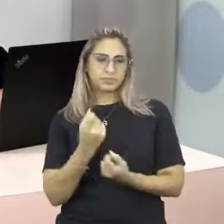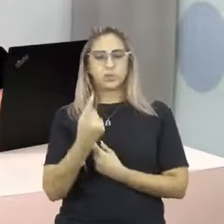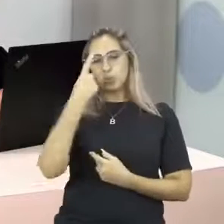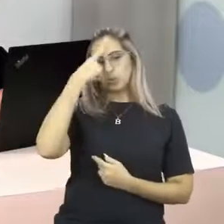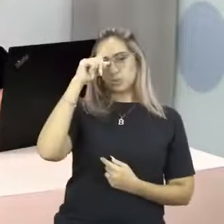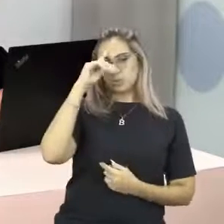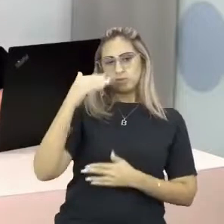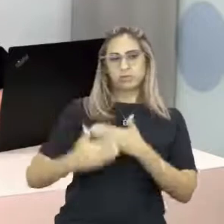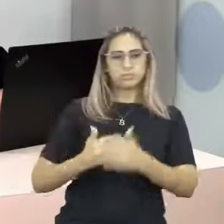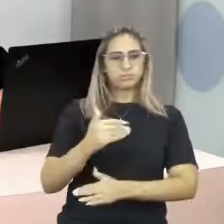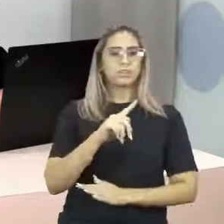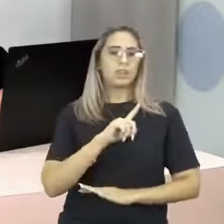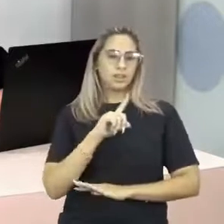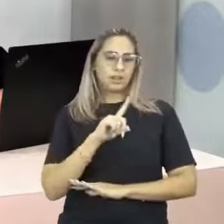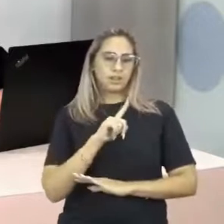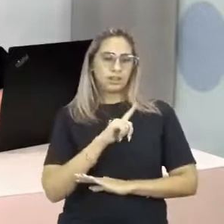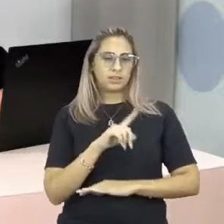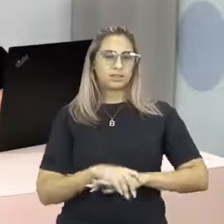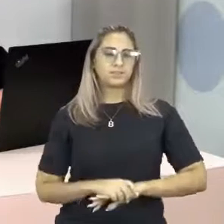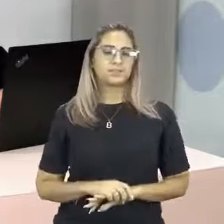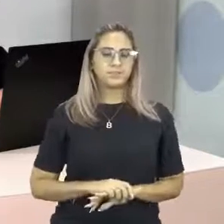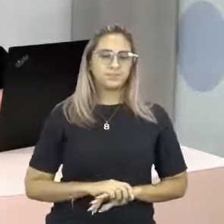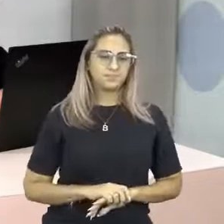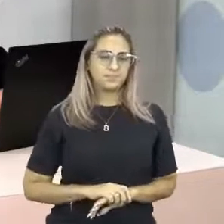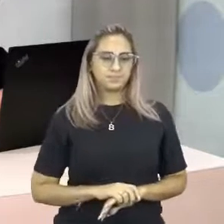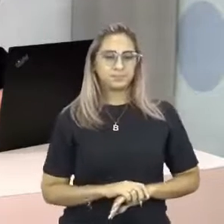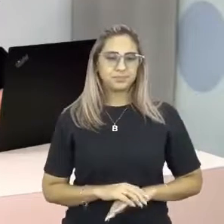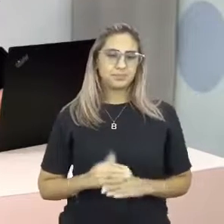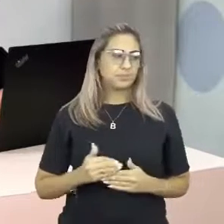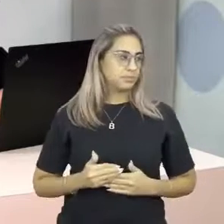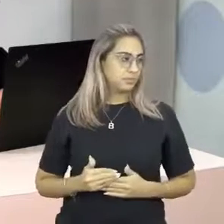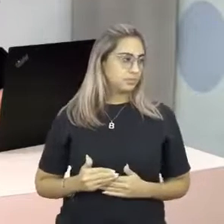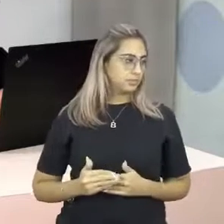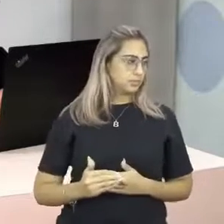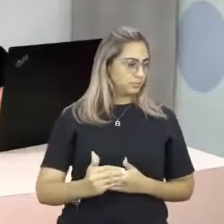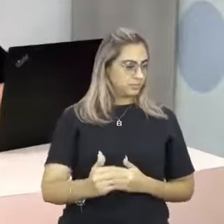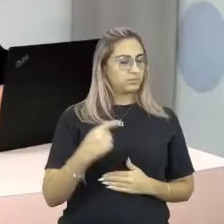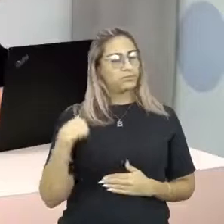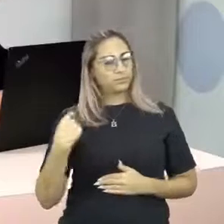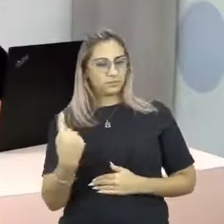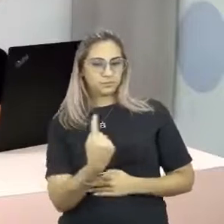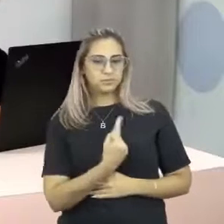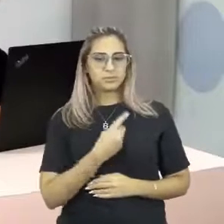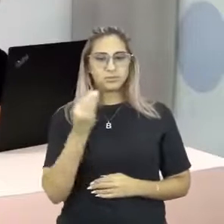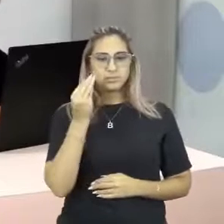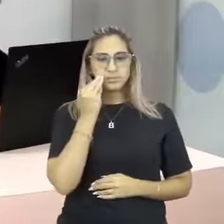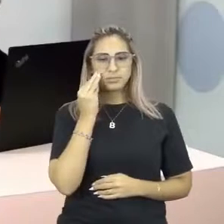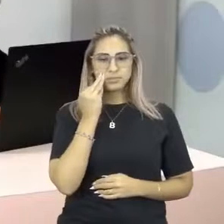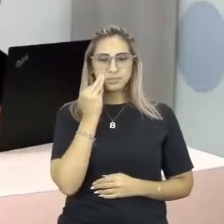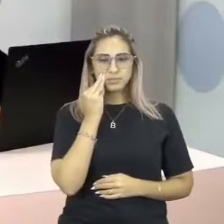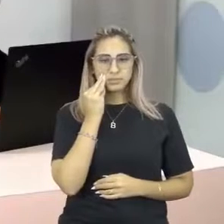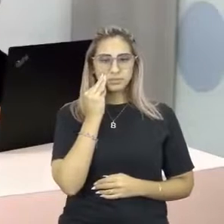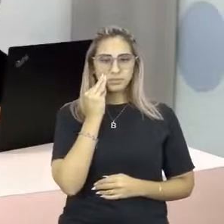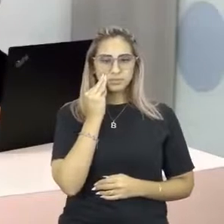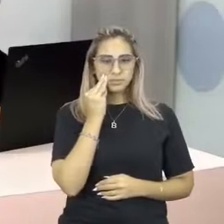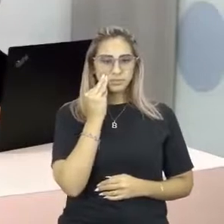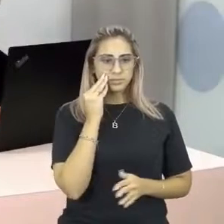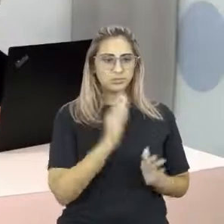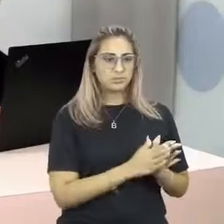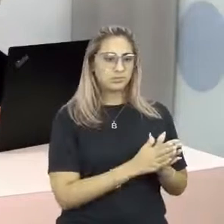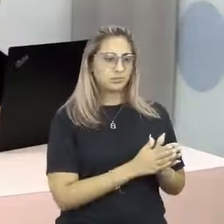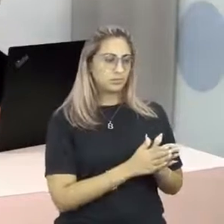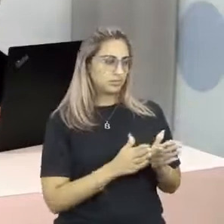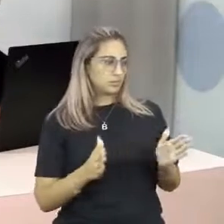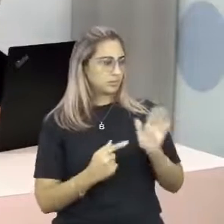dúvidas que forem coerentes às falas, né, que vamos ter daqui para frente, e a gente vai a gente vai conseguir